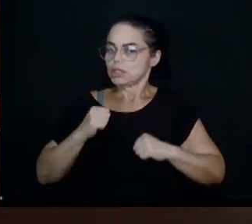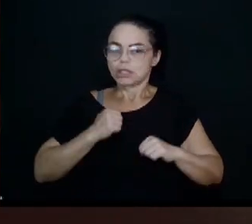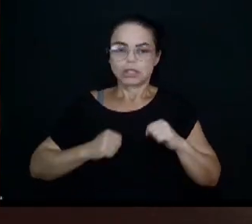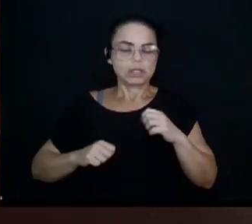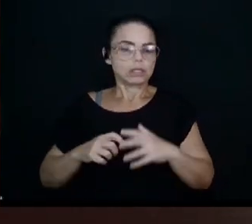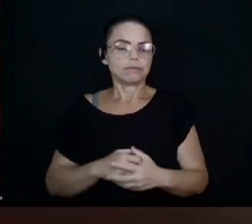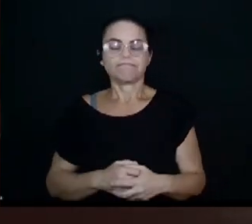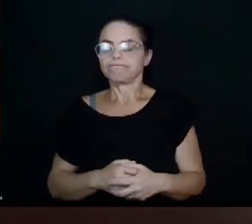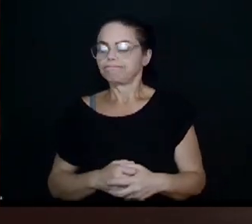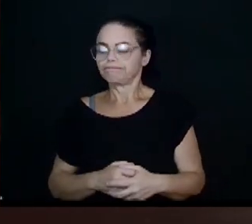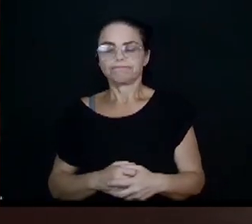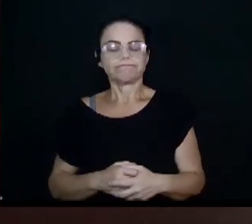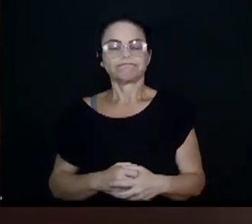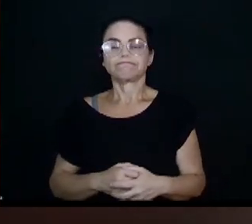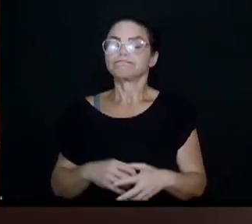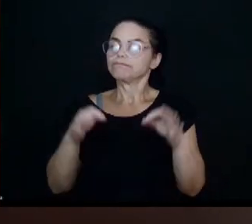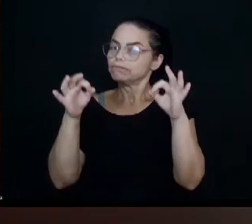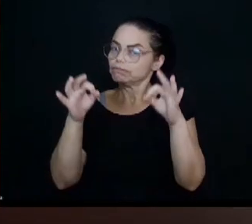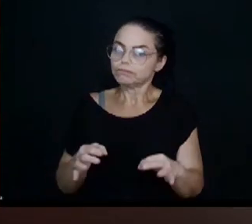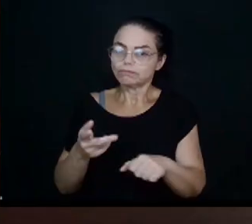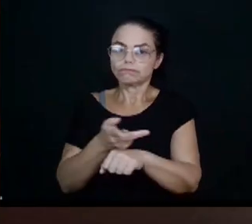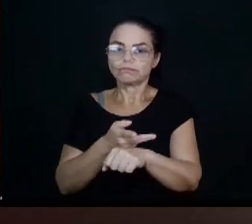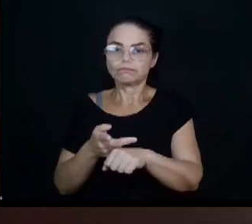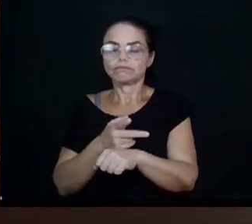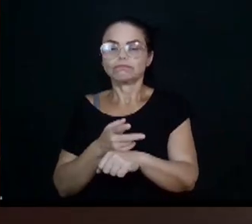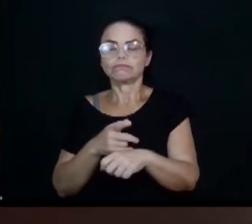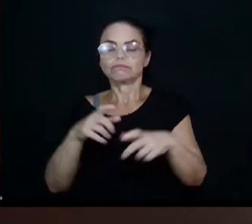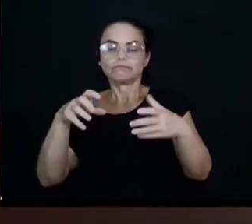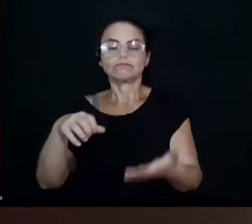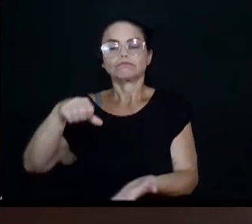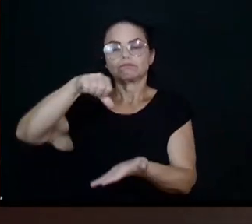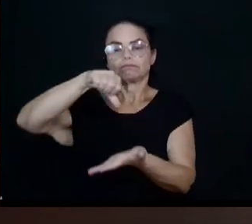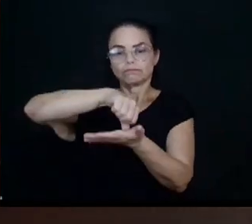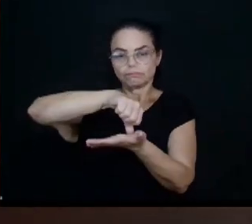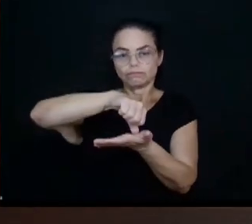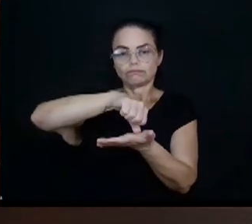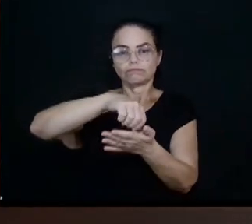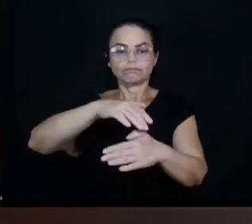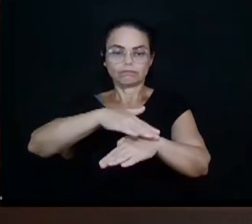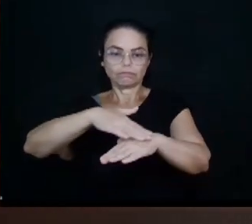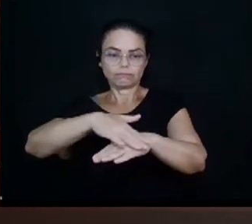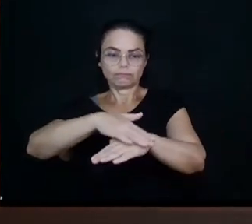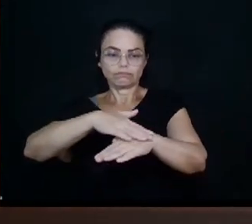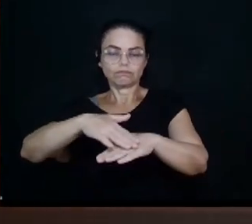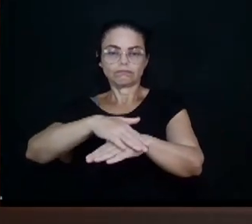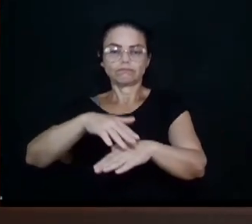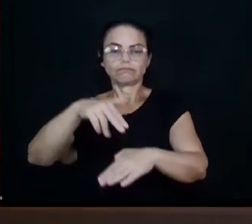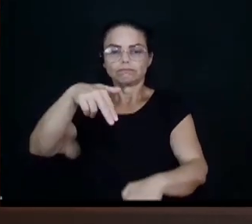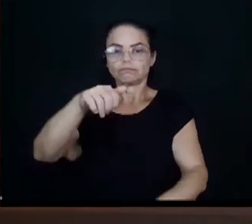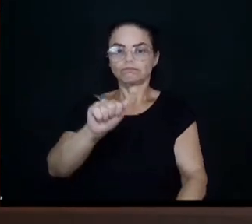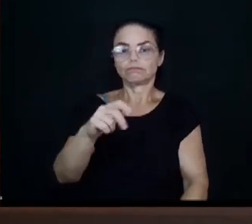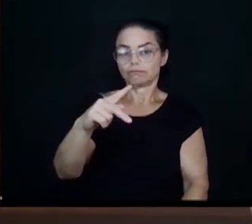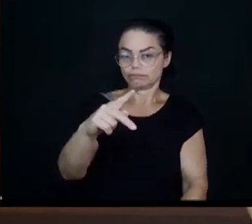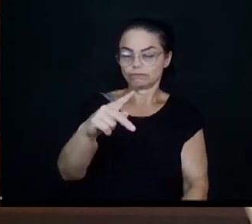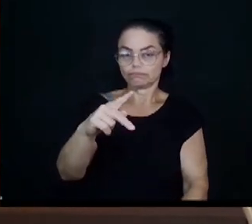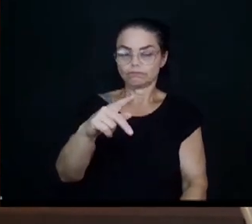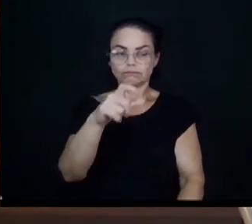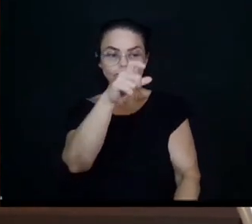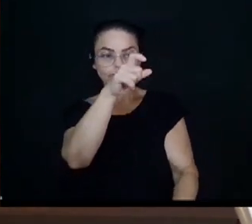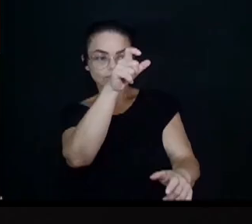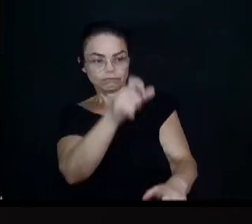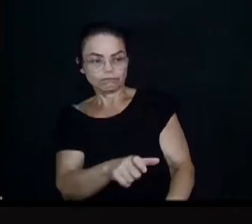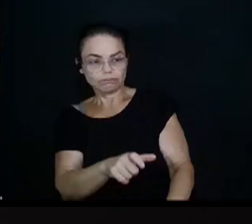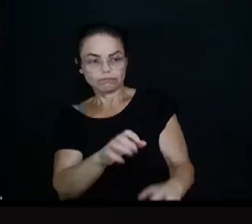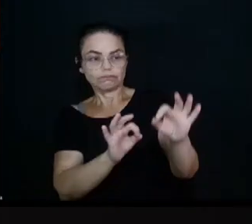O ideal é que ele procure esse núcleo, converse, porque lá vai ter uma pessoa preparada para conduzi-lo